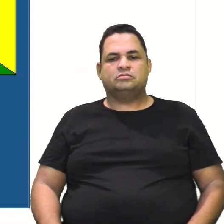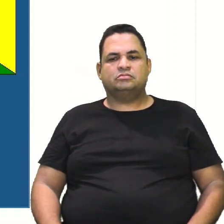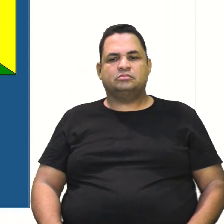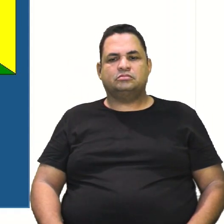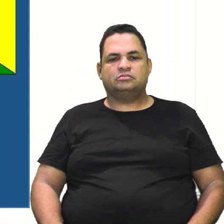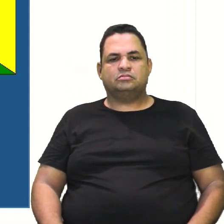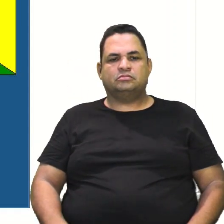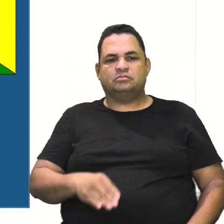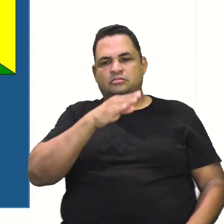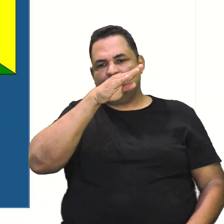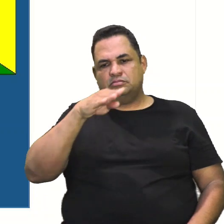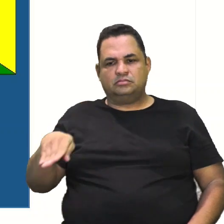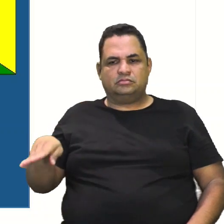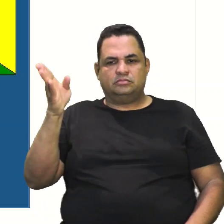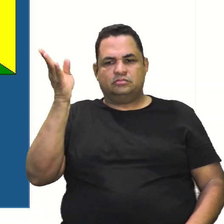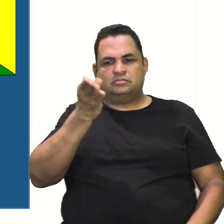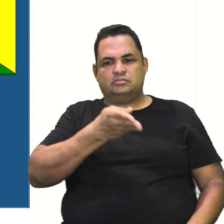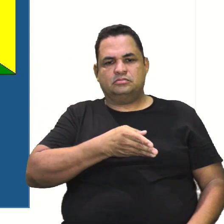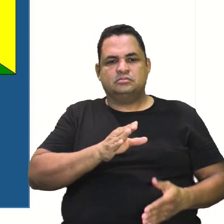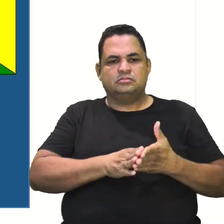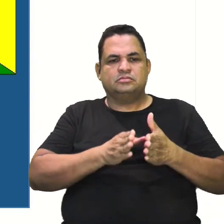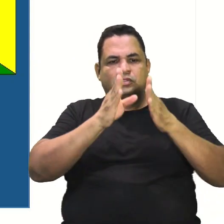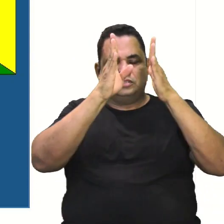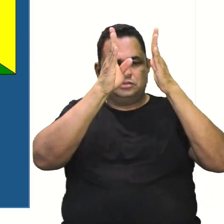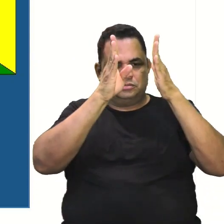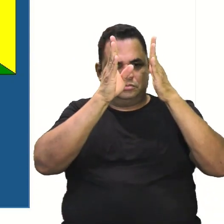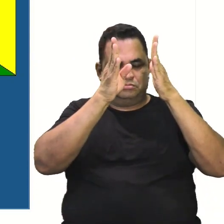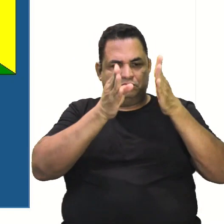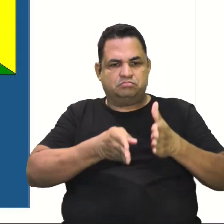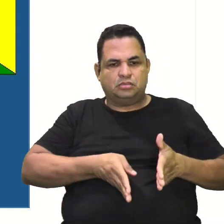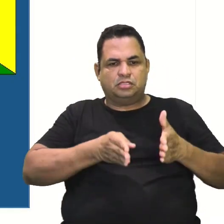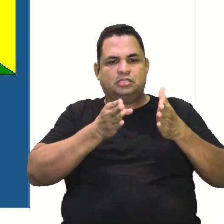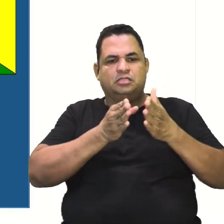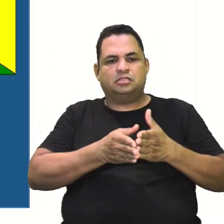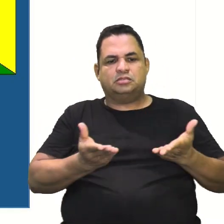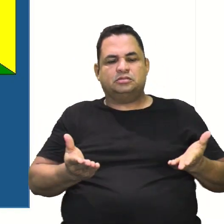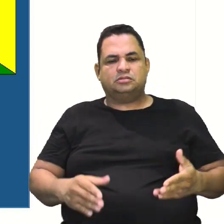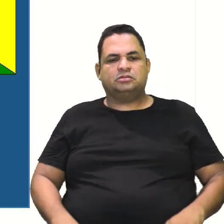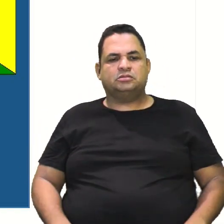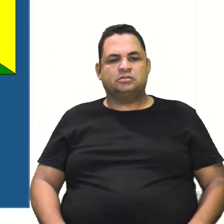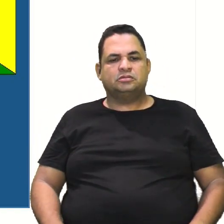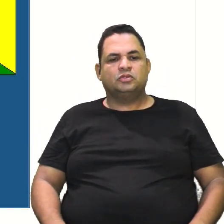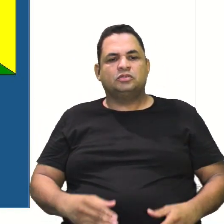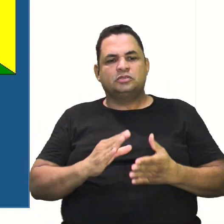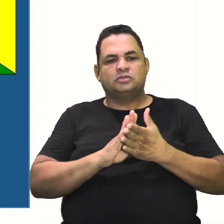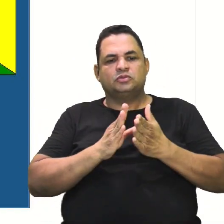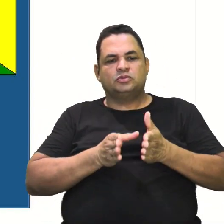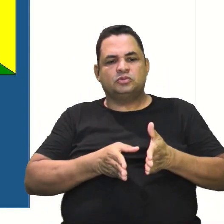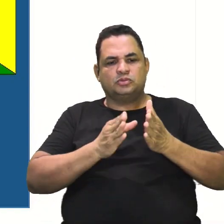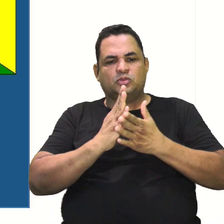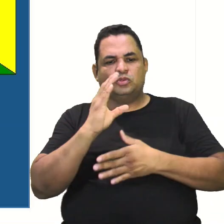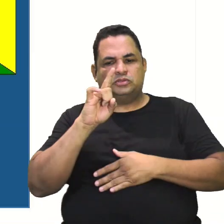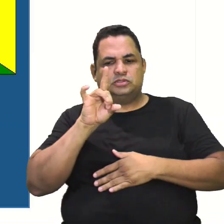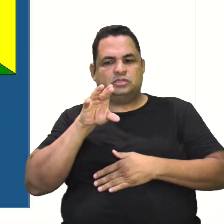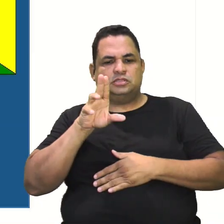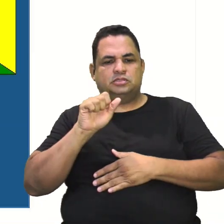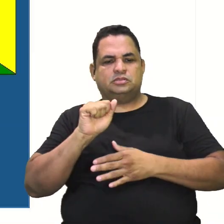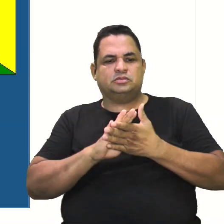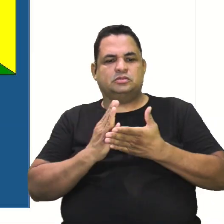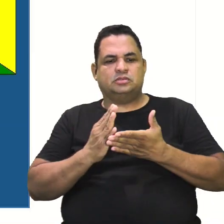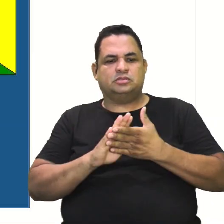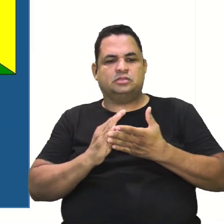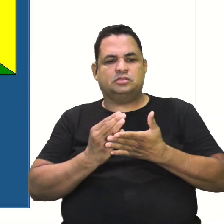Essas retas são retas paralelas, são retas concorrentes, são retas